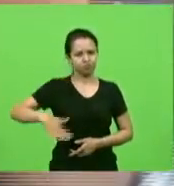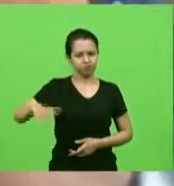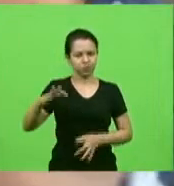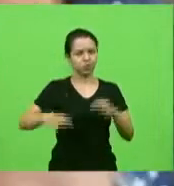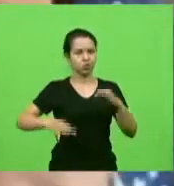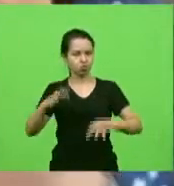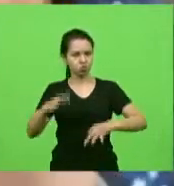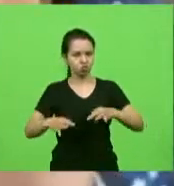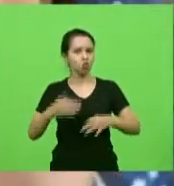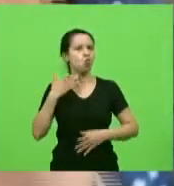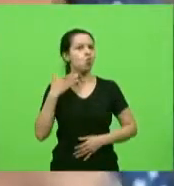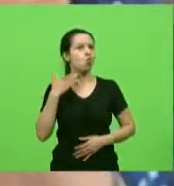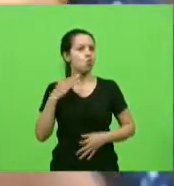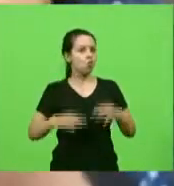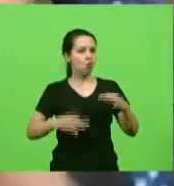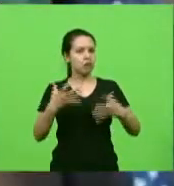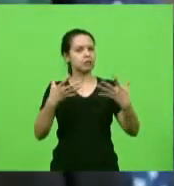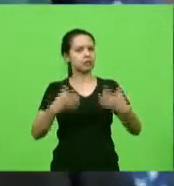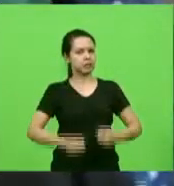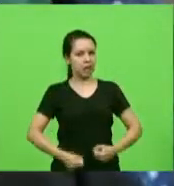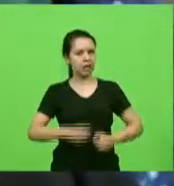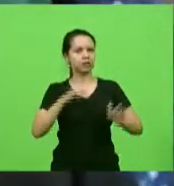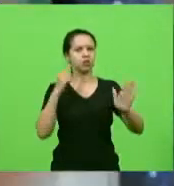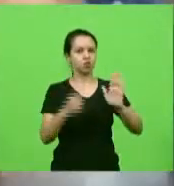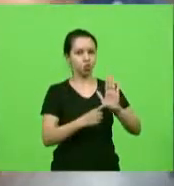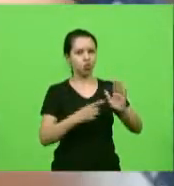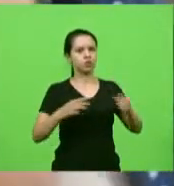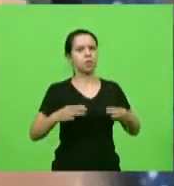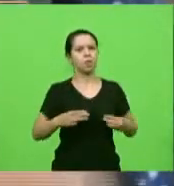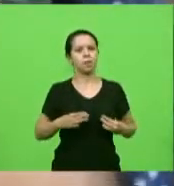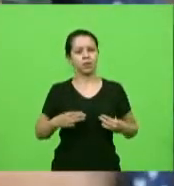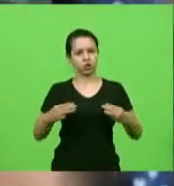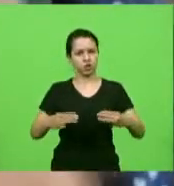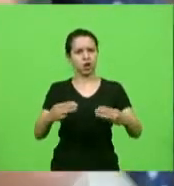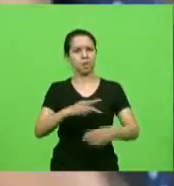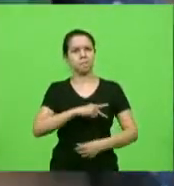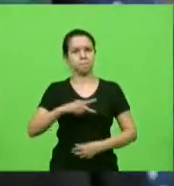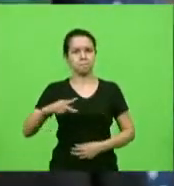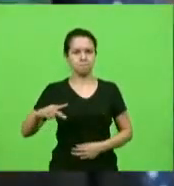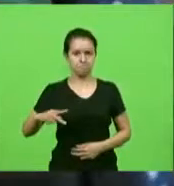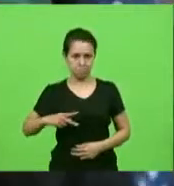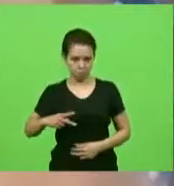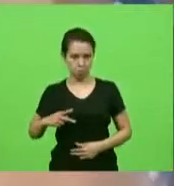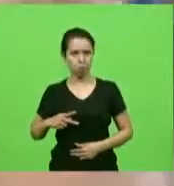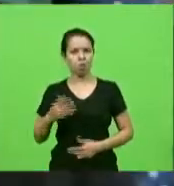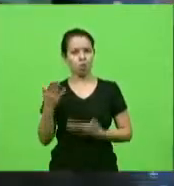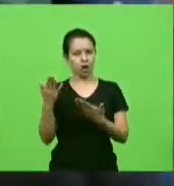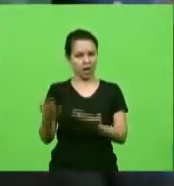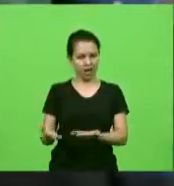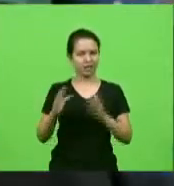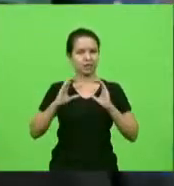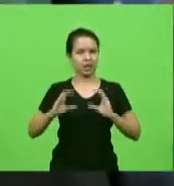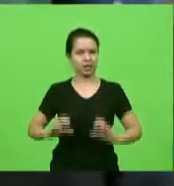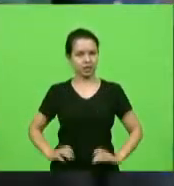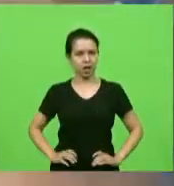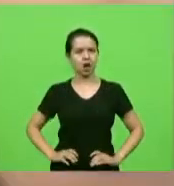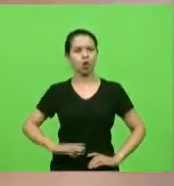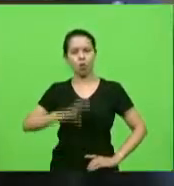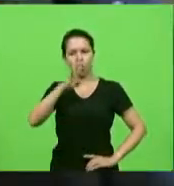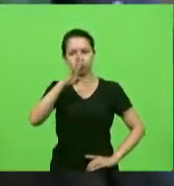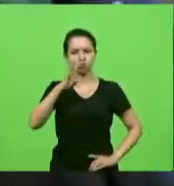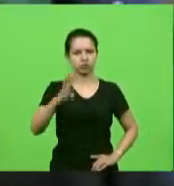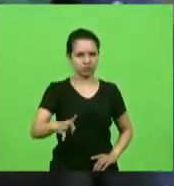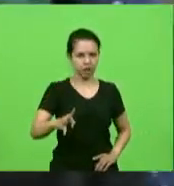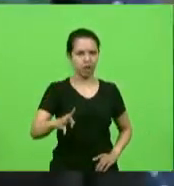juiz acatar denúncia do Ministério Público, transformando o cidadão em réu, e após instrução do processo